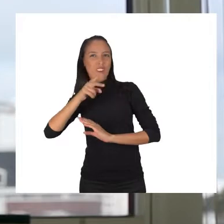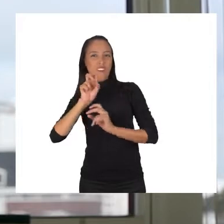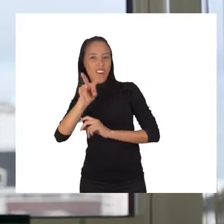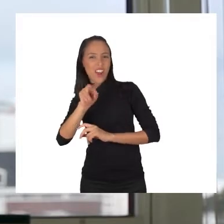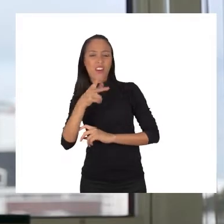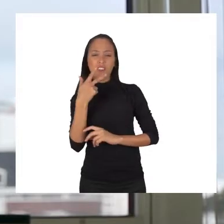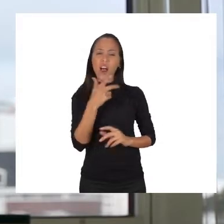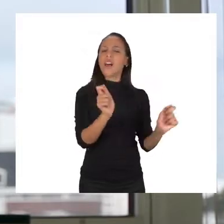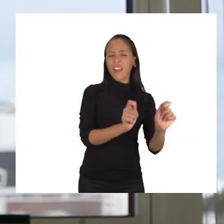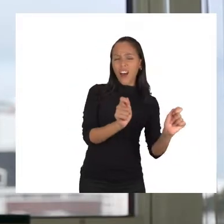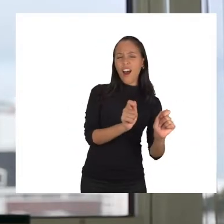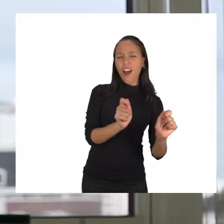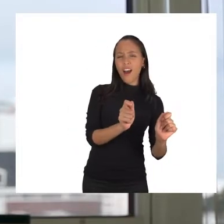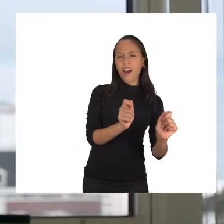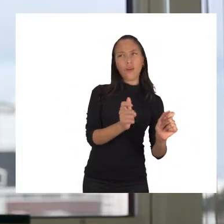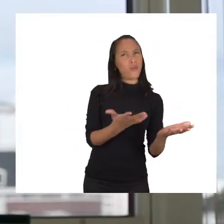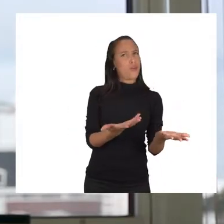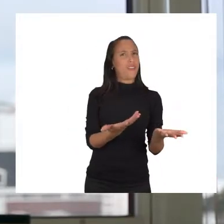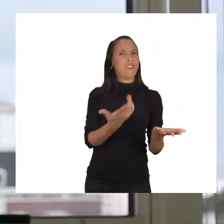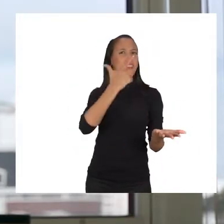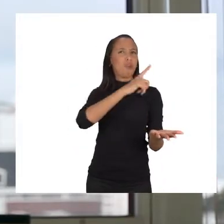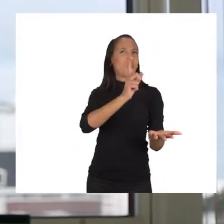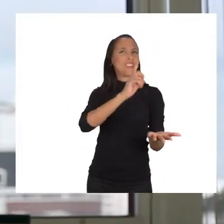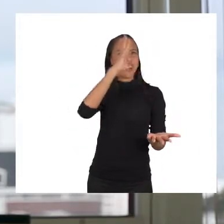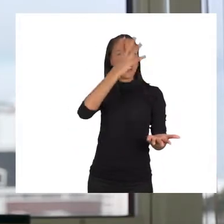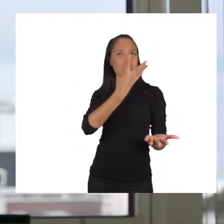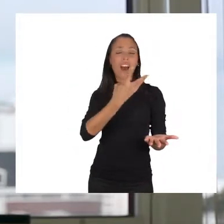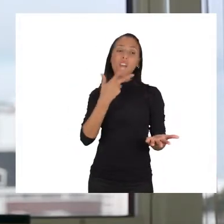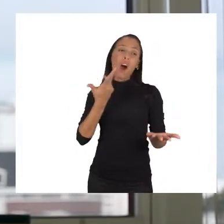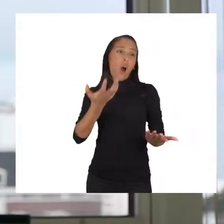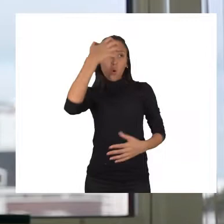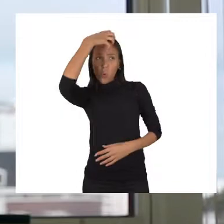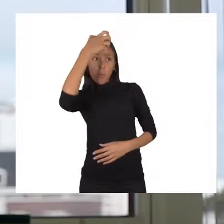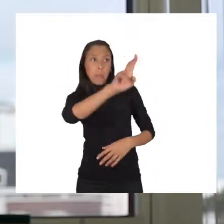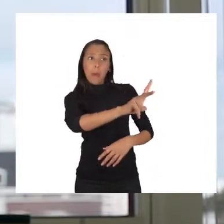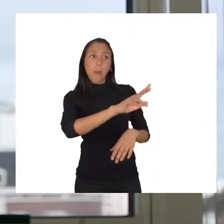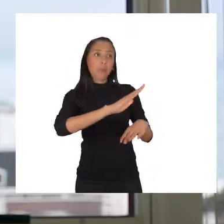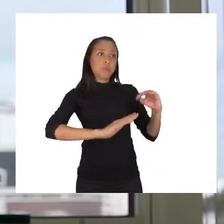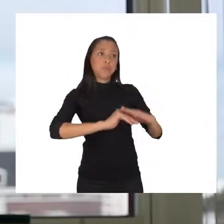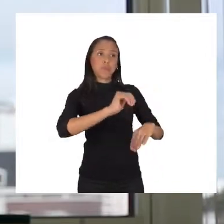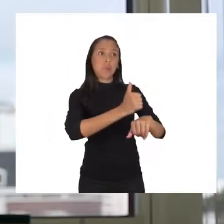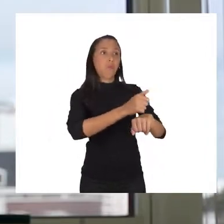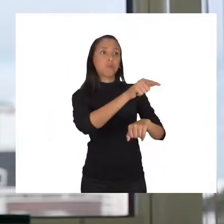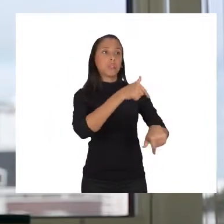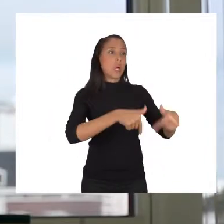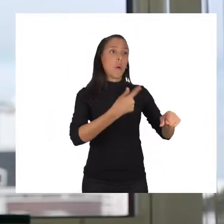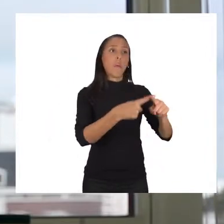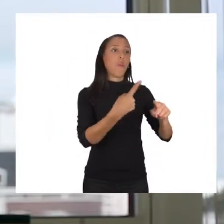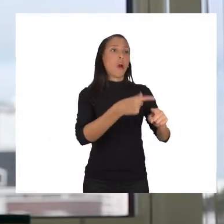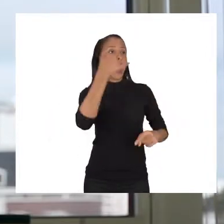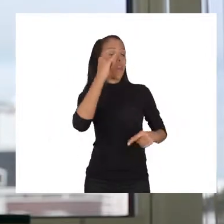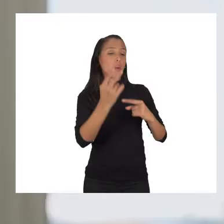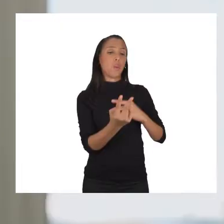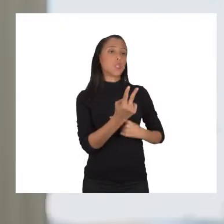né? Então apresenta isso e aí é mais fácil culpabilizar quem não usa adequadamente. Dizer, não protegeu porque não usou adequadamente,